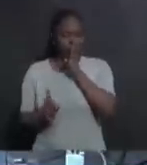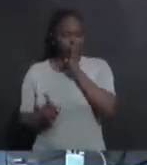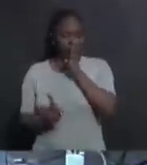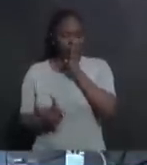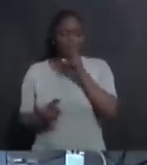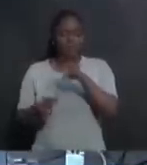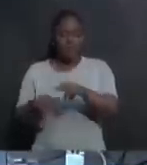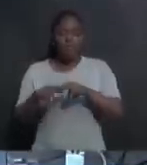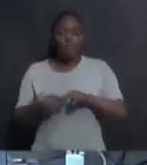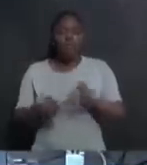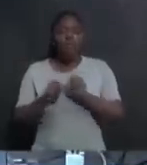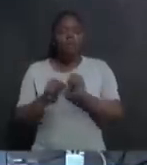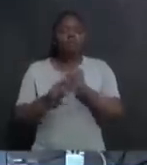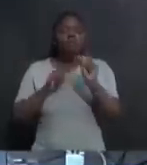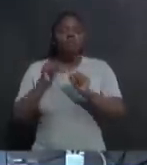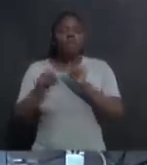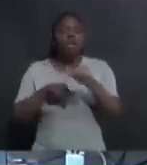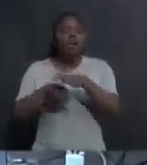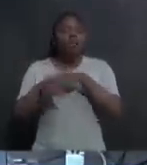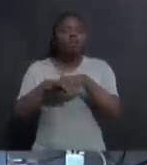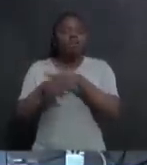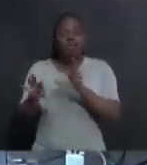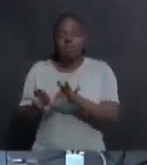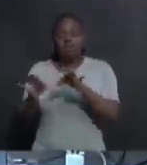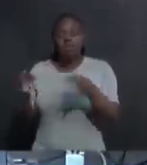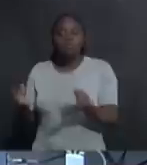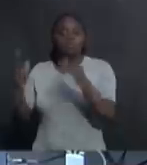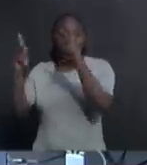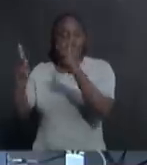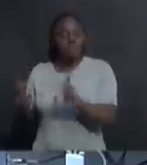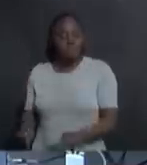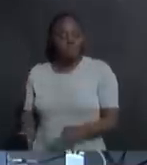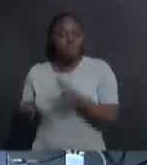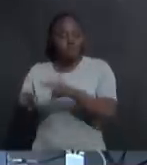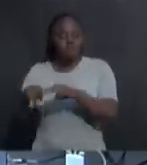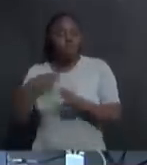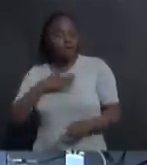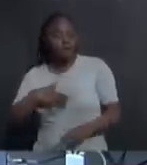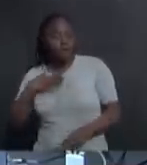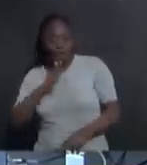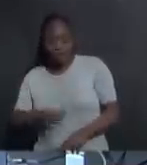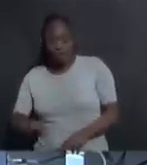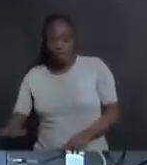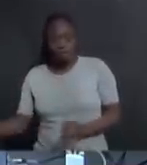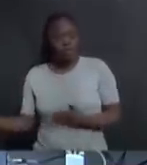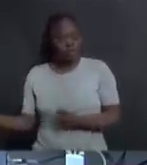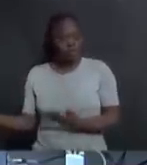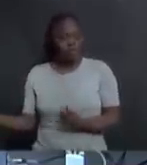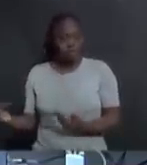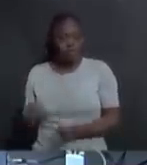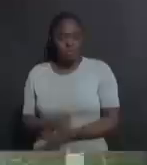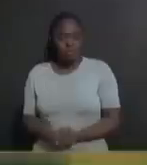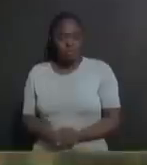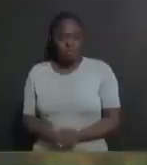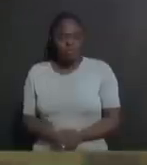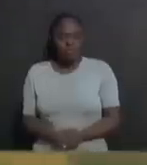isso sabe o que você faz? Começa com gente simples. Por isso que eu gosto de criança, adolescente, eu profetizo para eles, deu errado, falou, velho, deu errado aí.